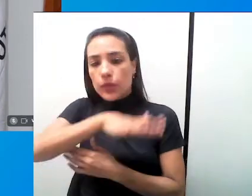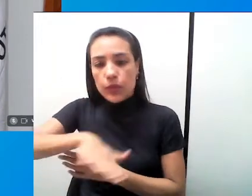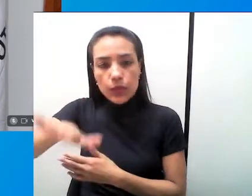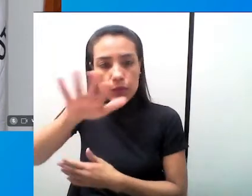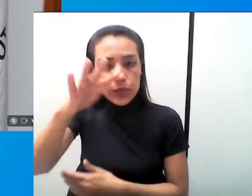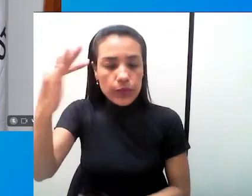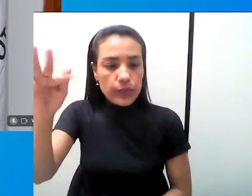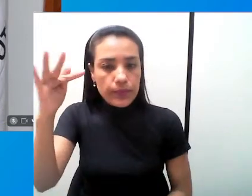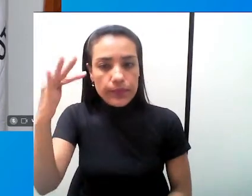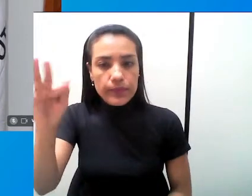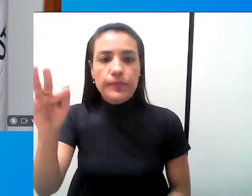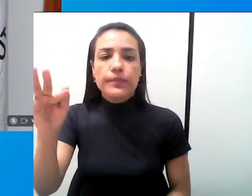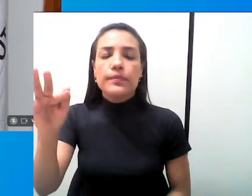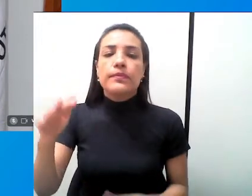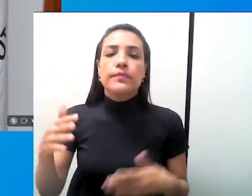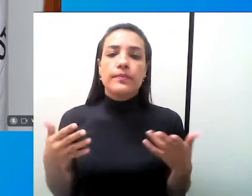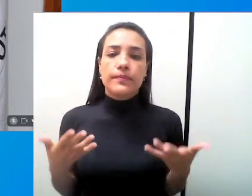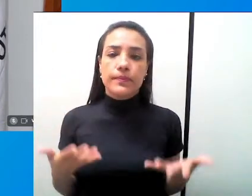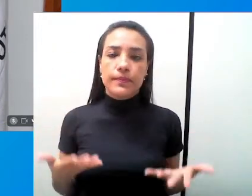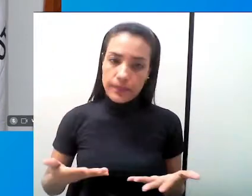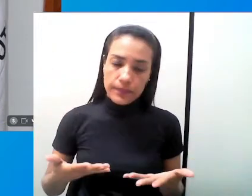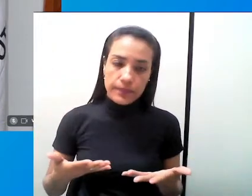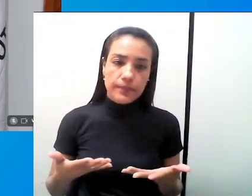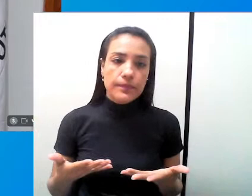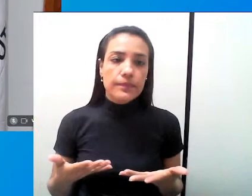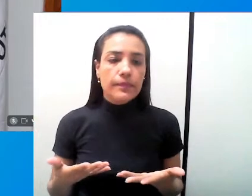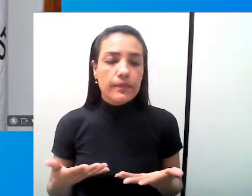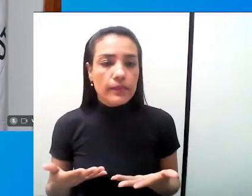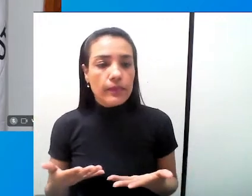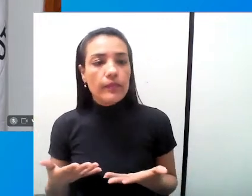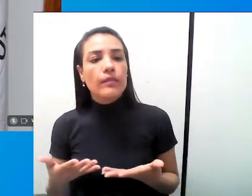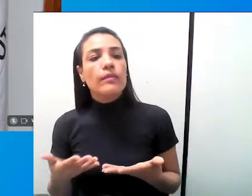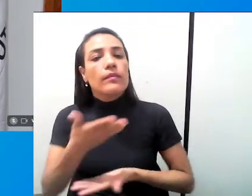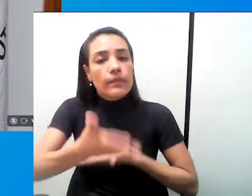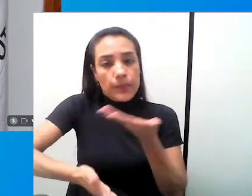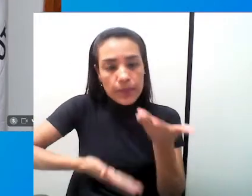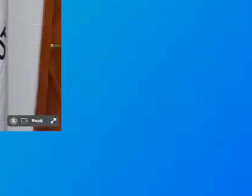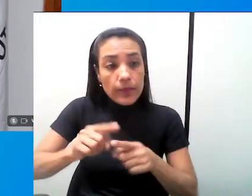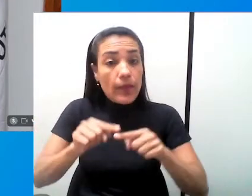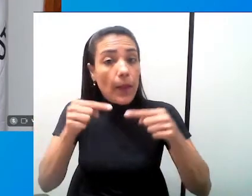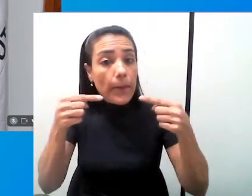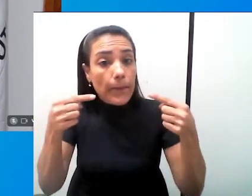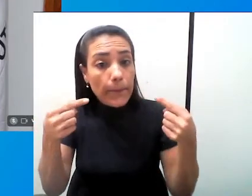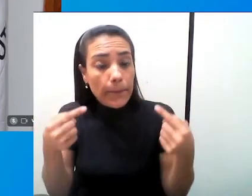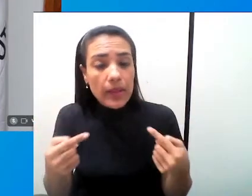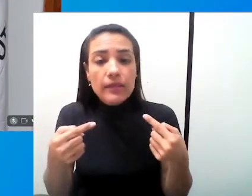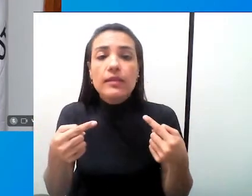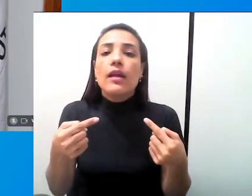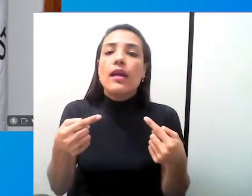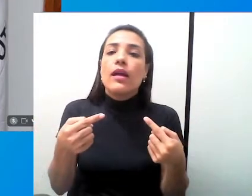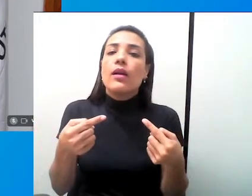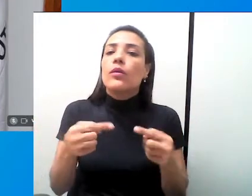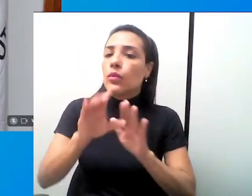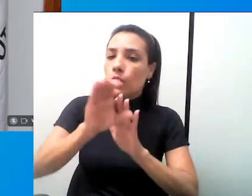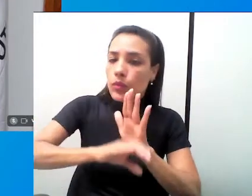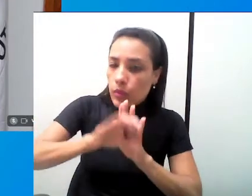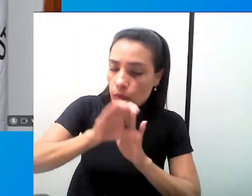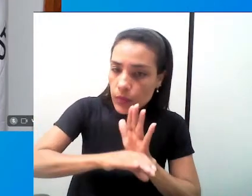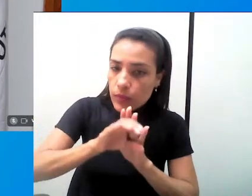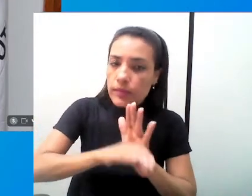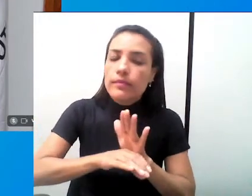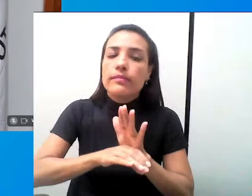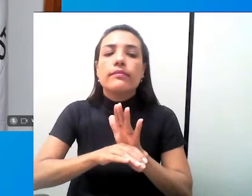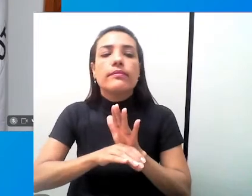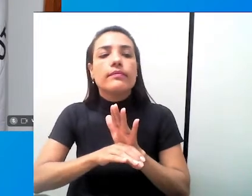foram tratados de forma indissociável, mas com esse trabalho da curricularização e como o Fábio explicou,